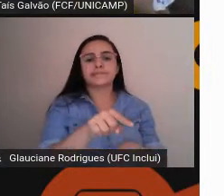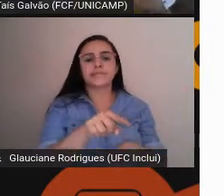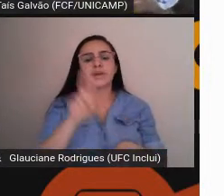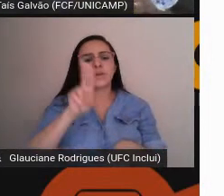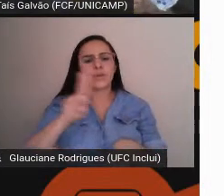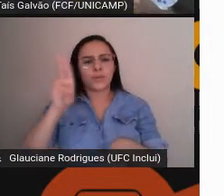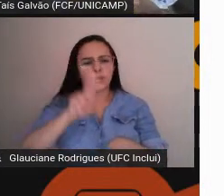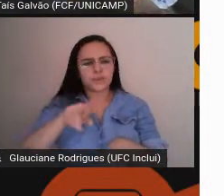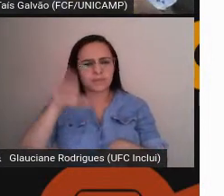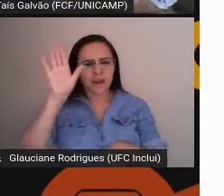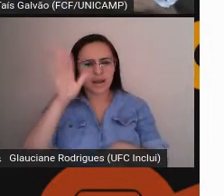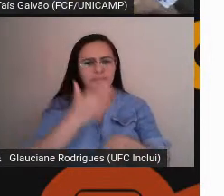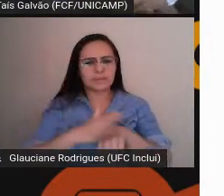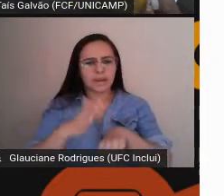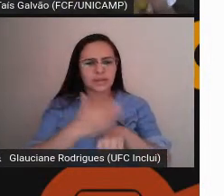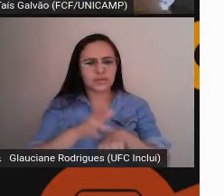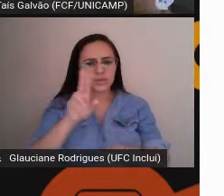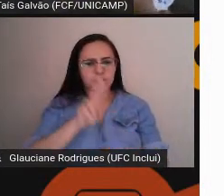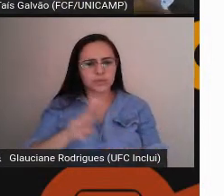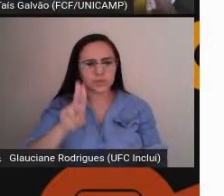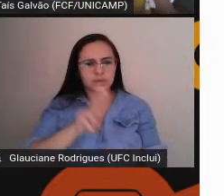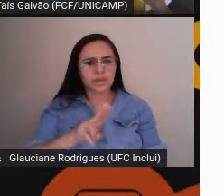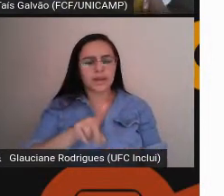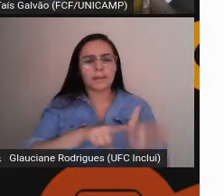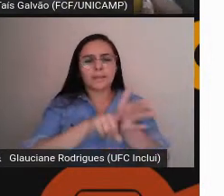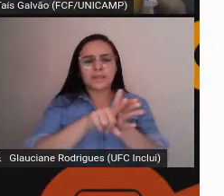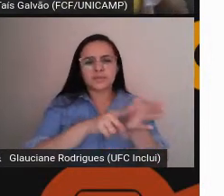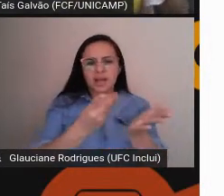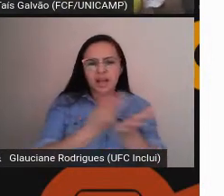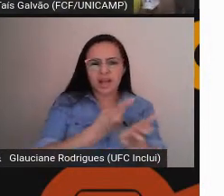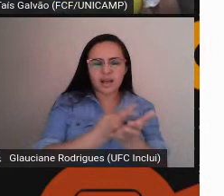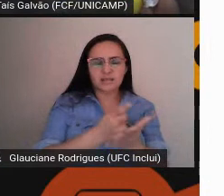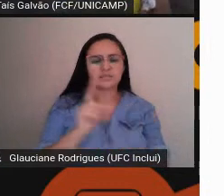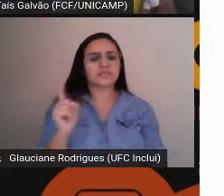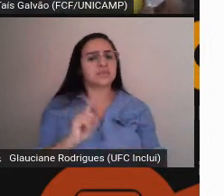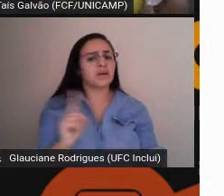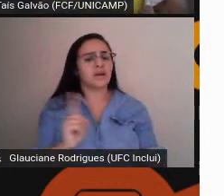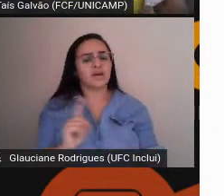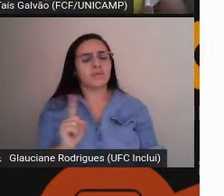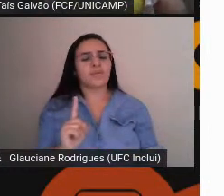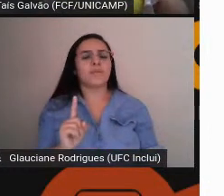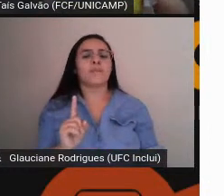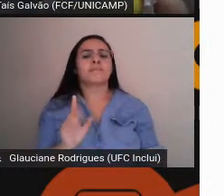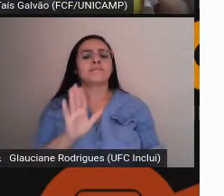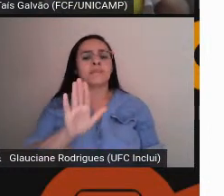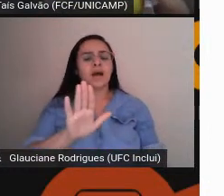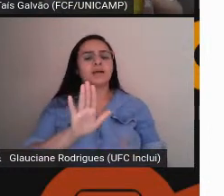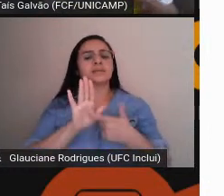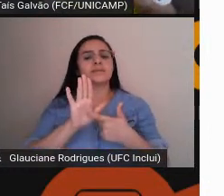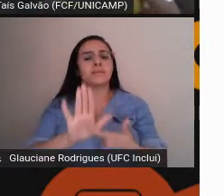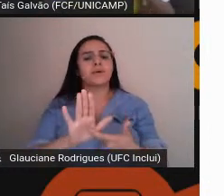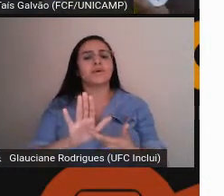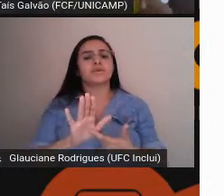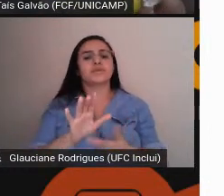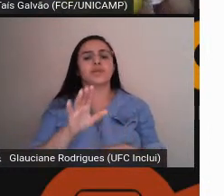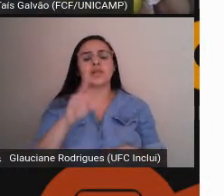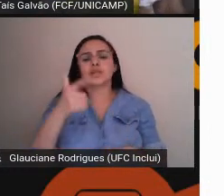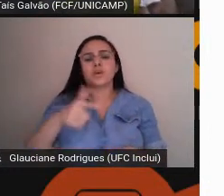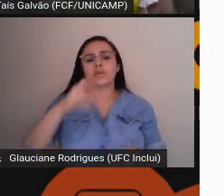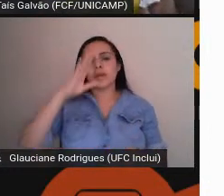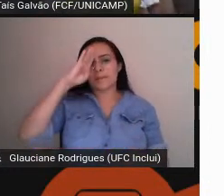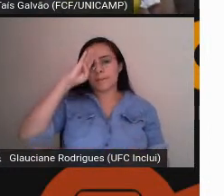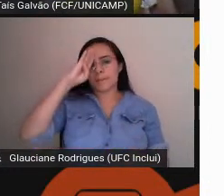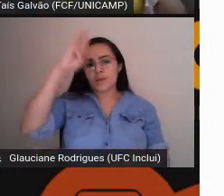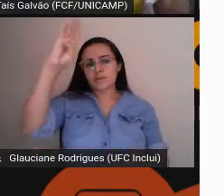É algo que deixa a pesquisa errada? Não, mas só mostrando que não houve uma prioridade em trazer